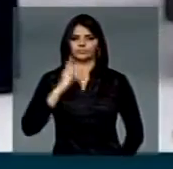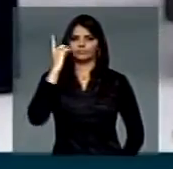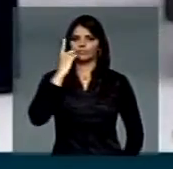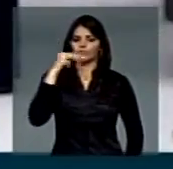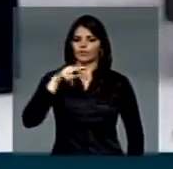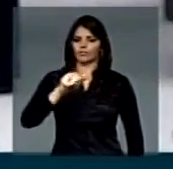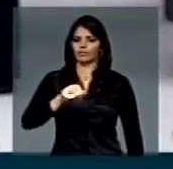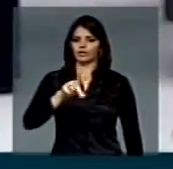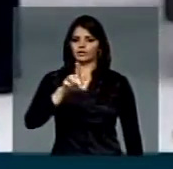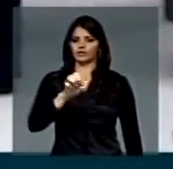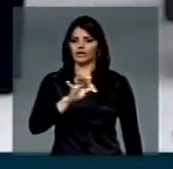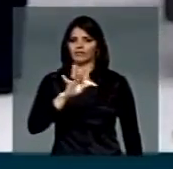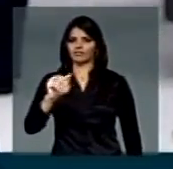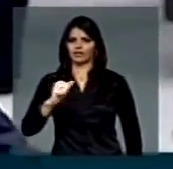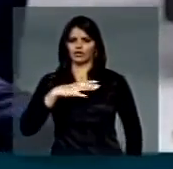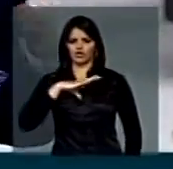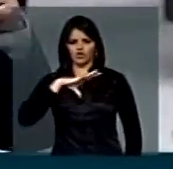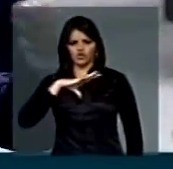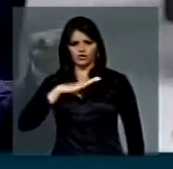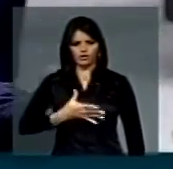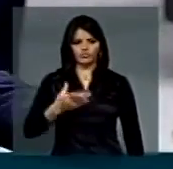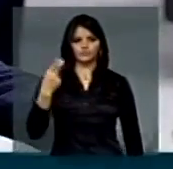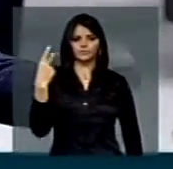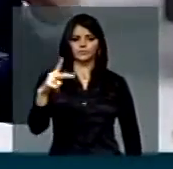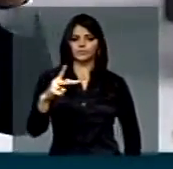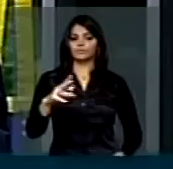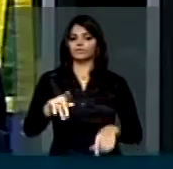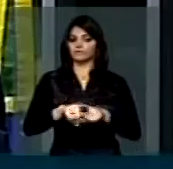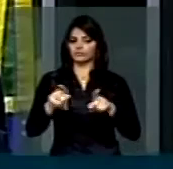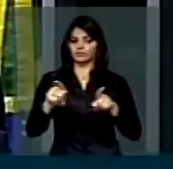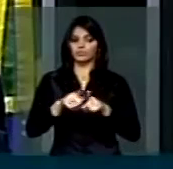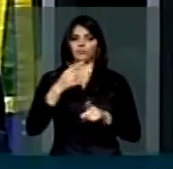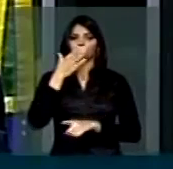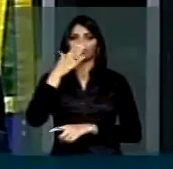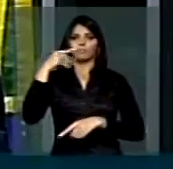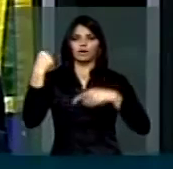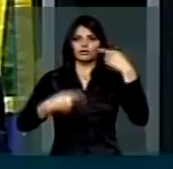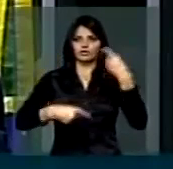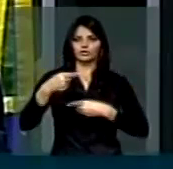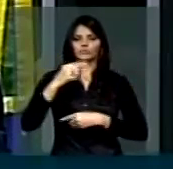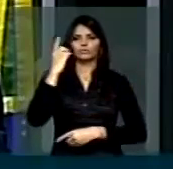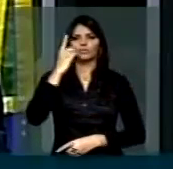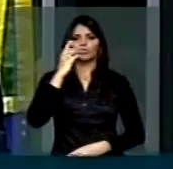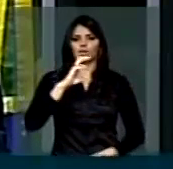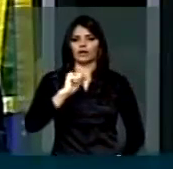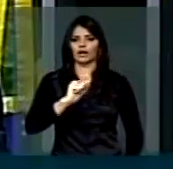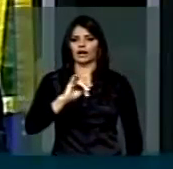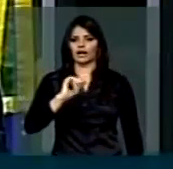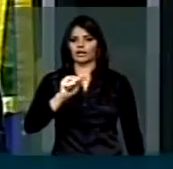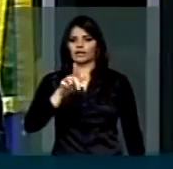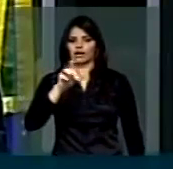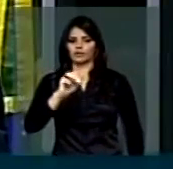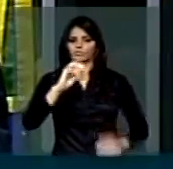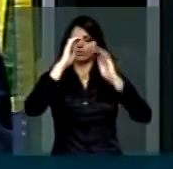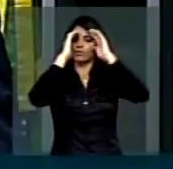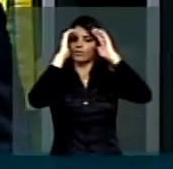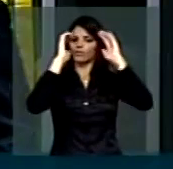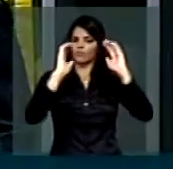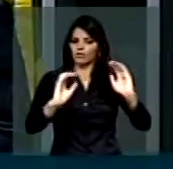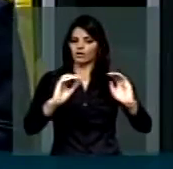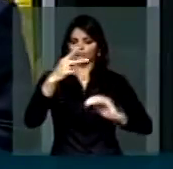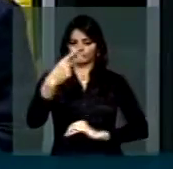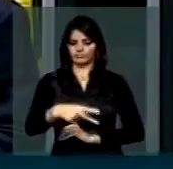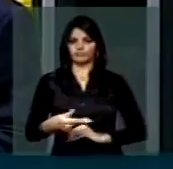sua coragem, de Vossa Excelência, do seu partido, do deputado Caiado, honra esse parlamento ter